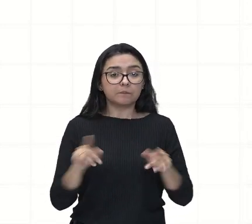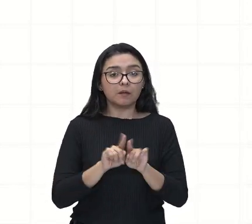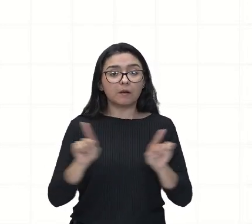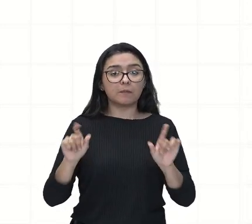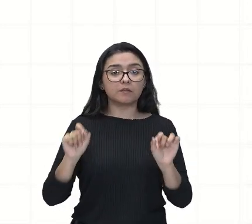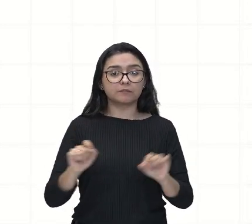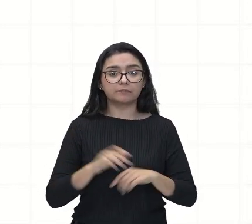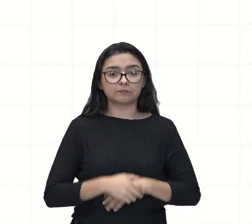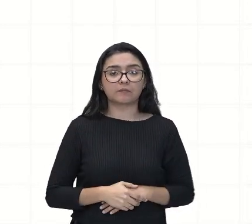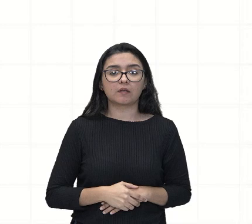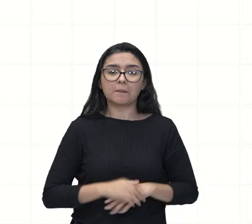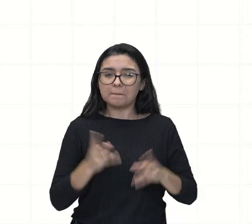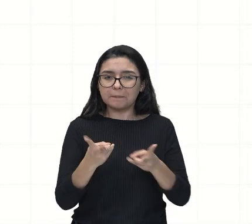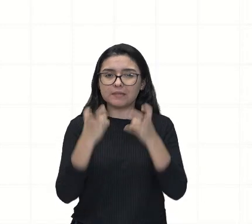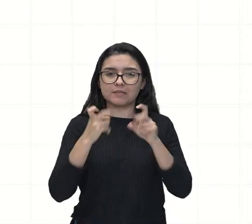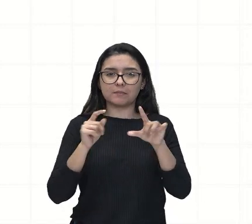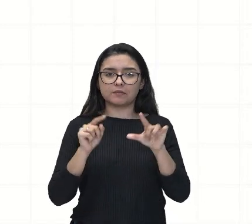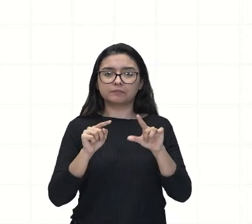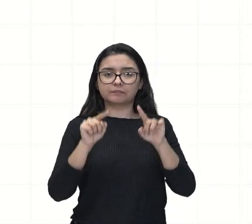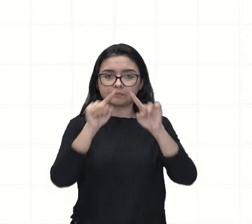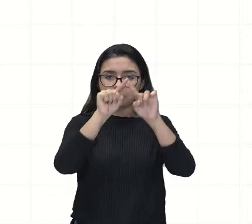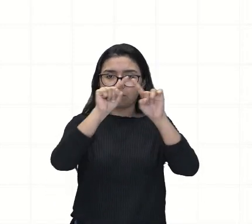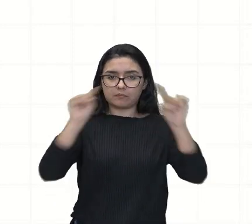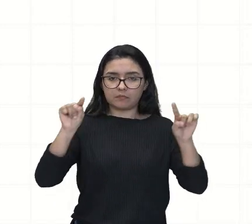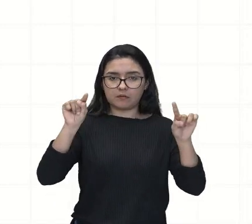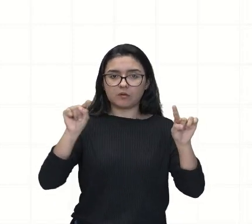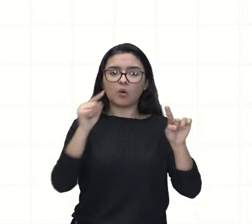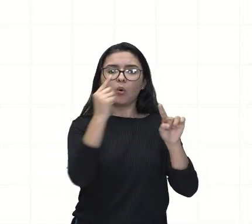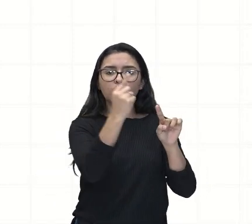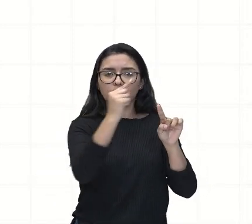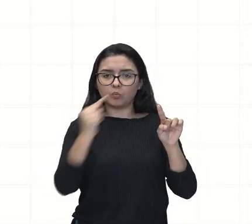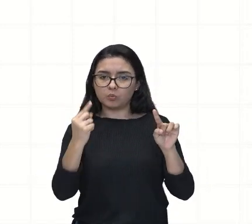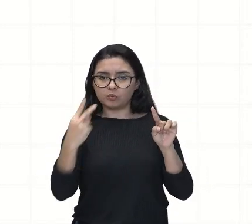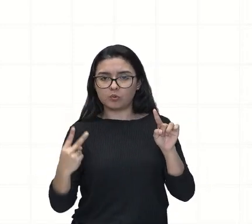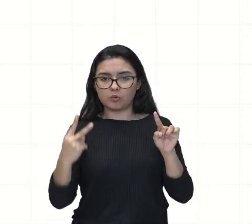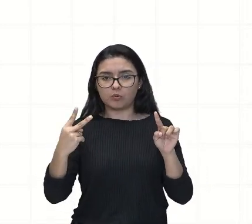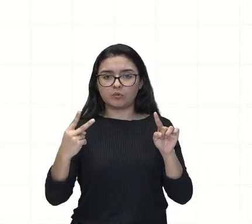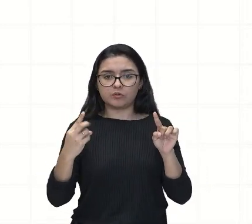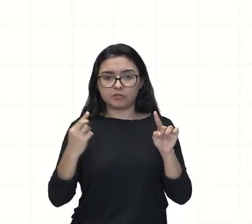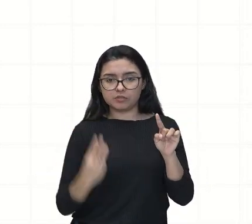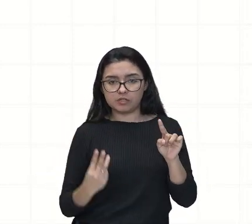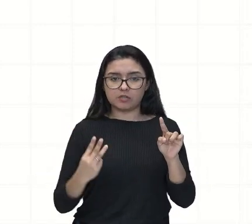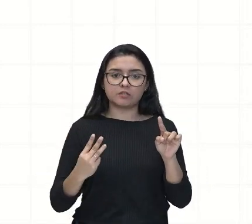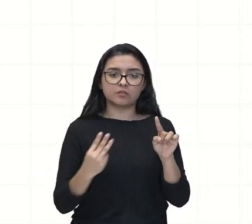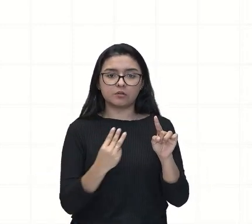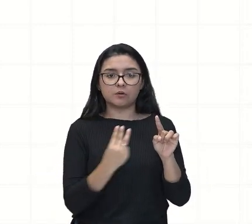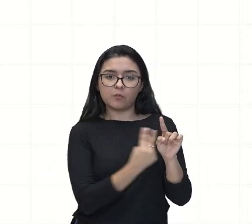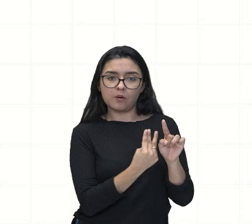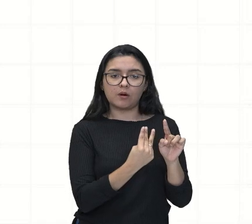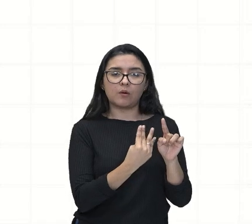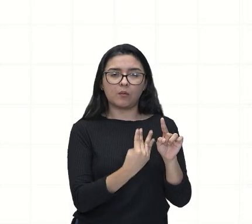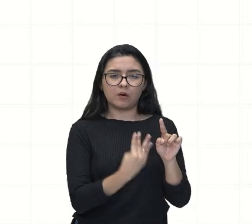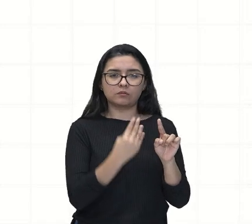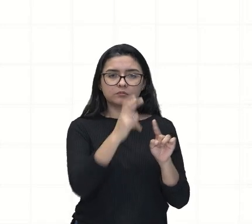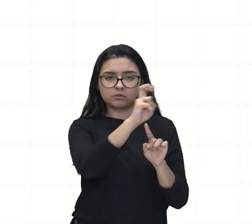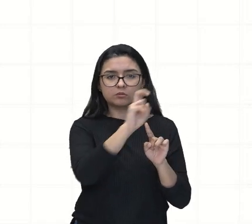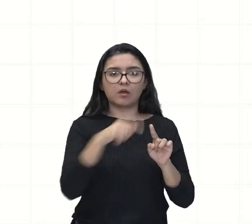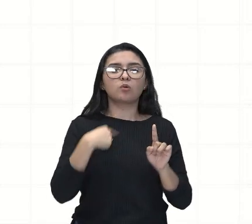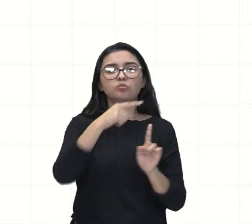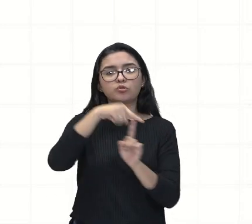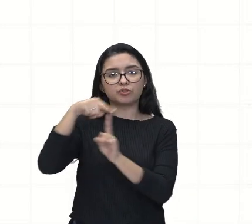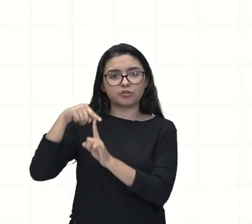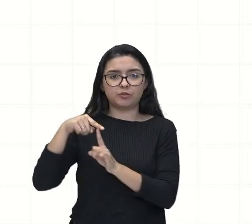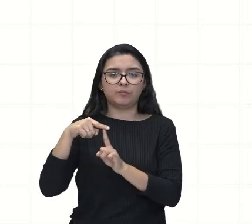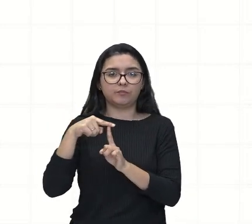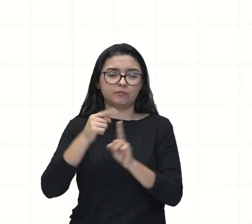temos cada eixo desse, 1, 2, 3, 4 e 5, ele representa um estilo musical. E